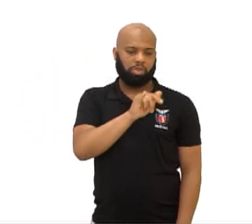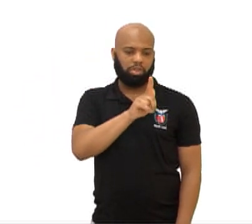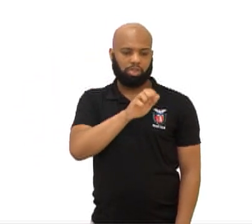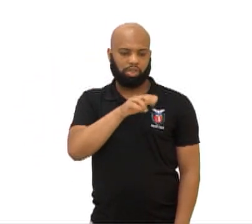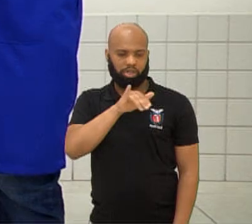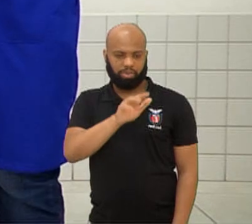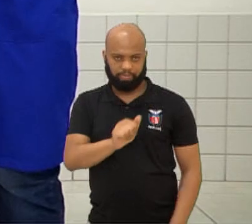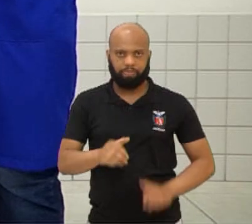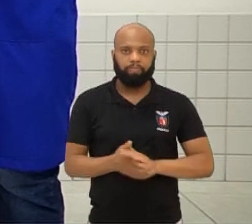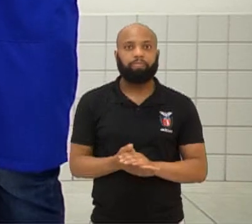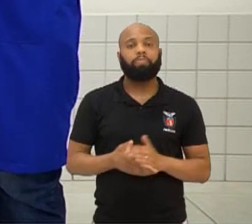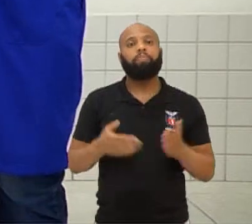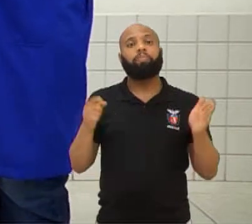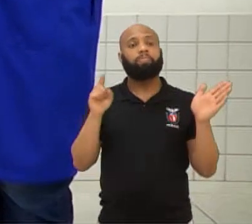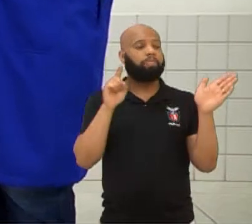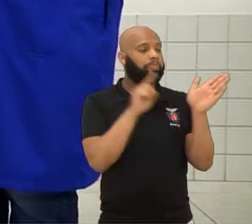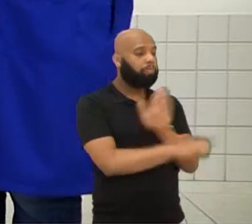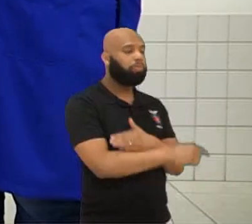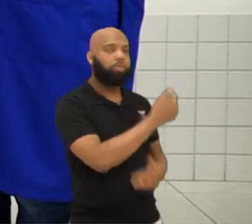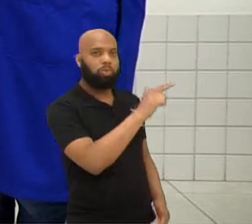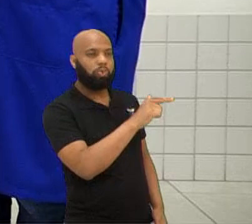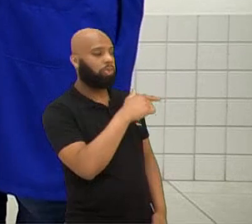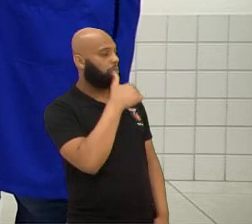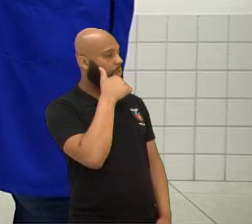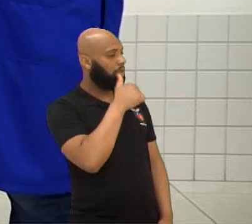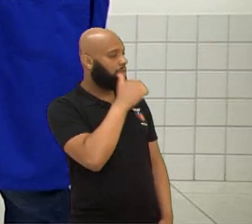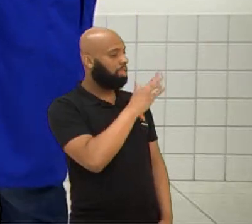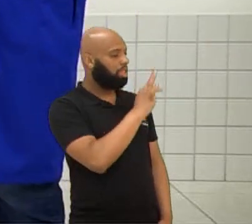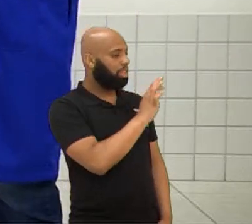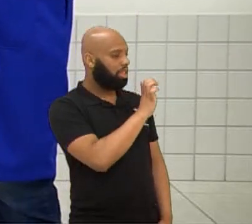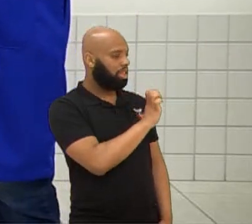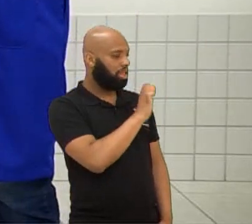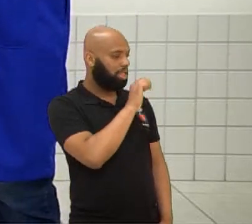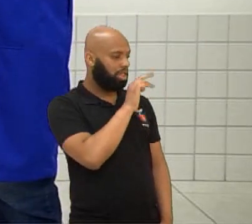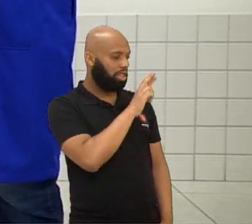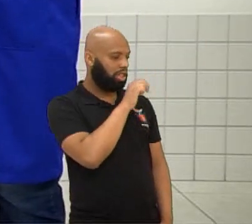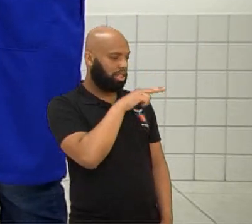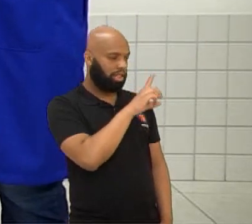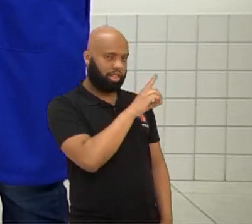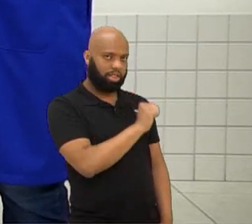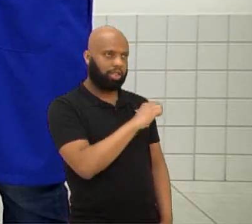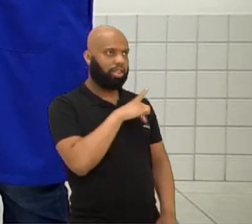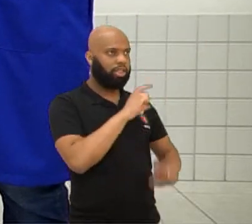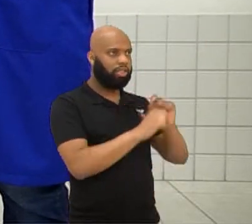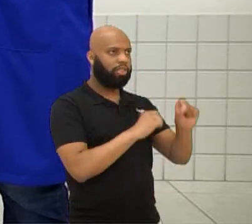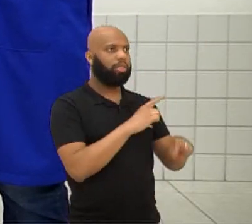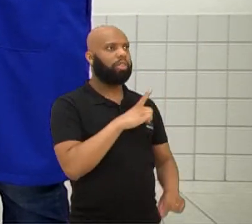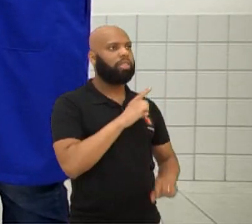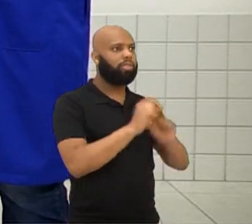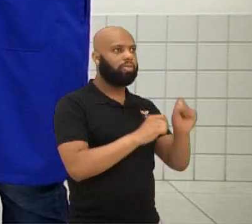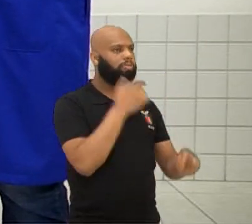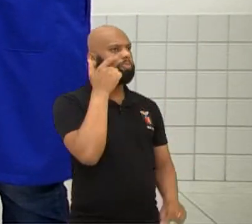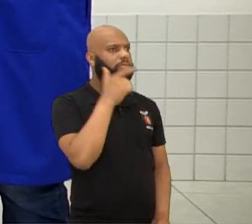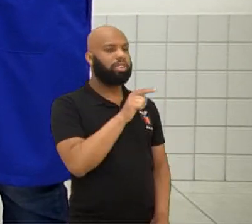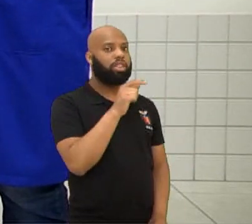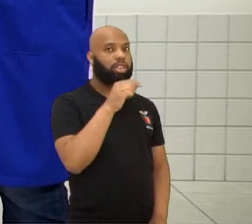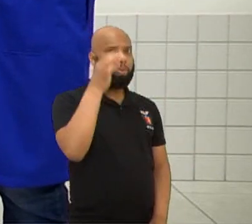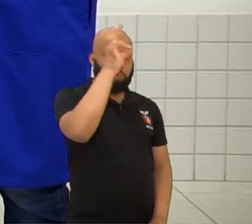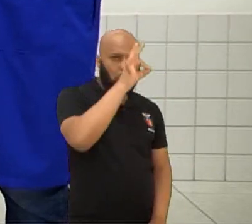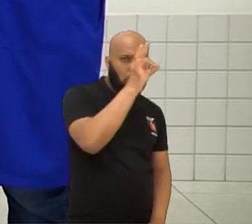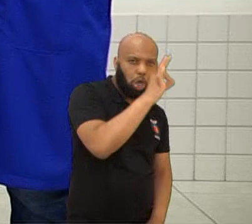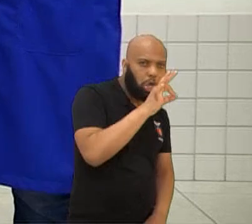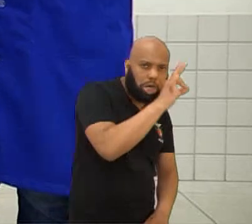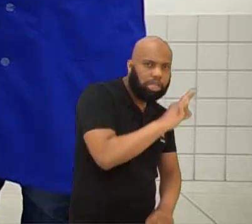poligênica. Mais uma pergunta, professor. A Fernanda, de Pitanga, a mosca possui olhos compostos, ela enxerga várias imagens ao mesmo